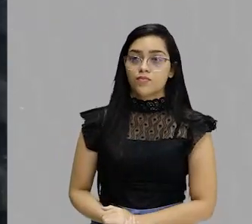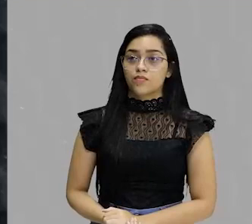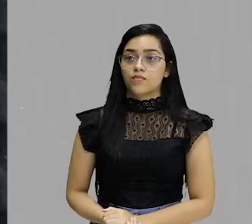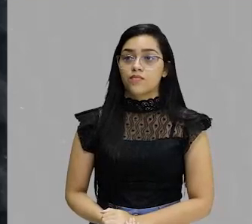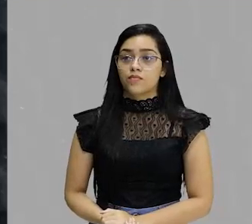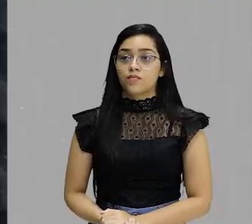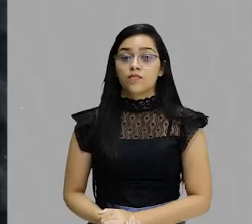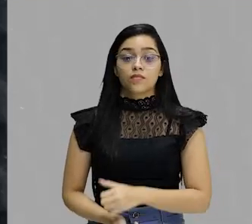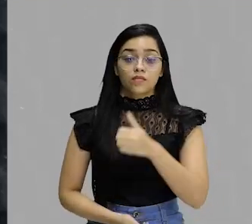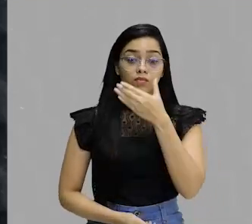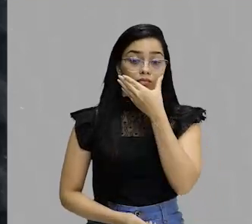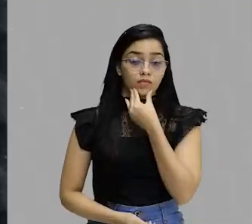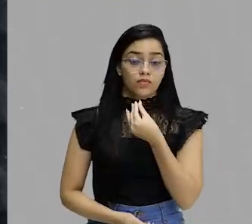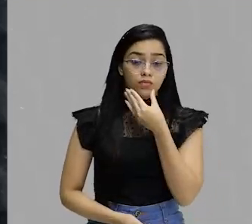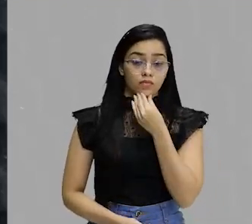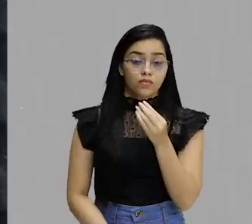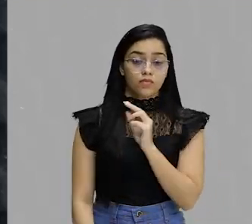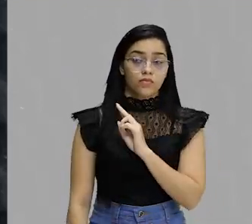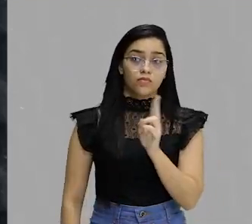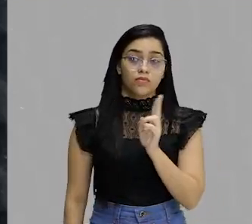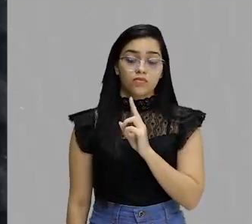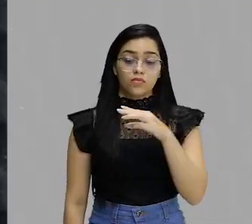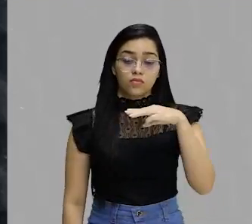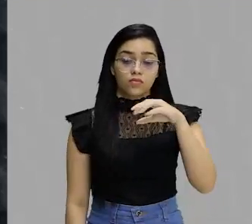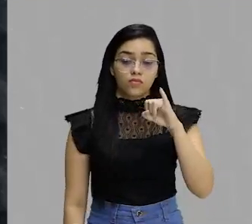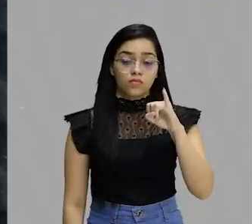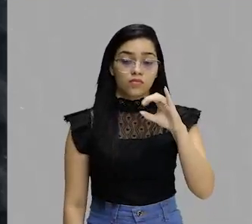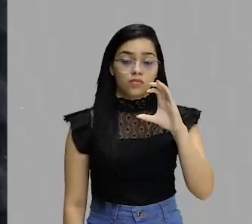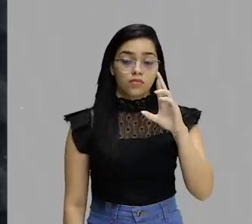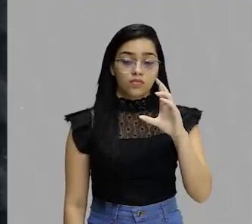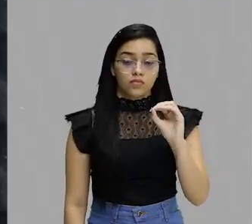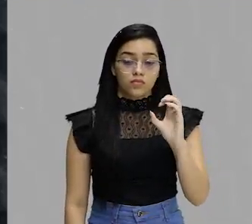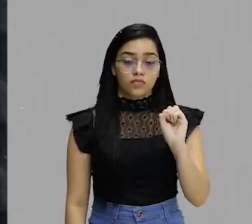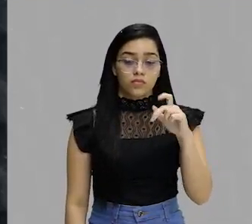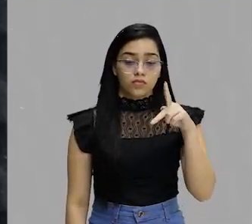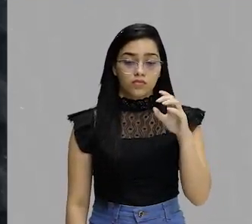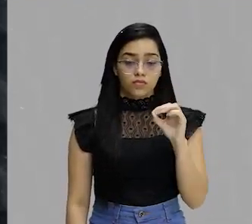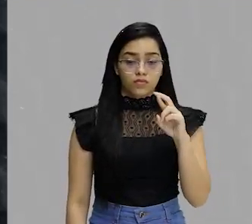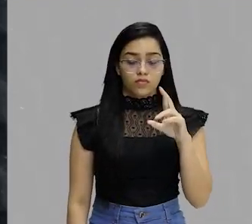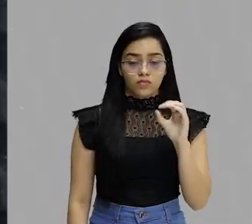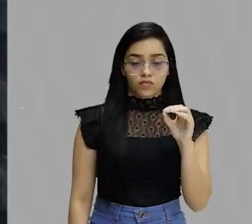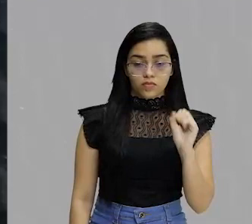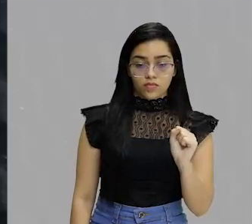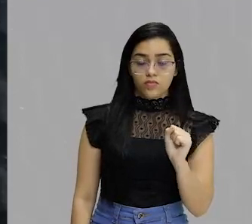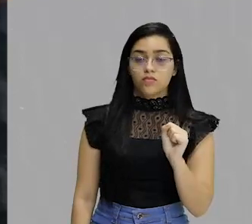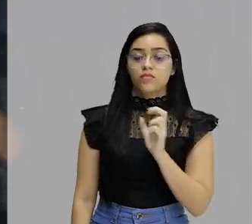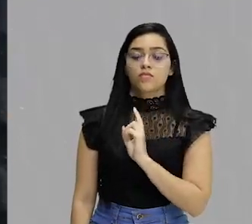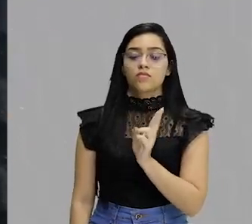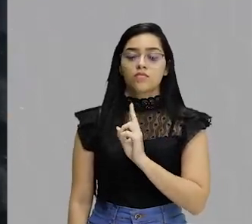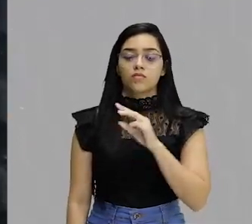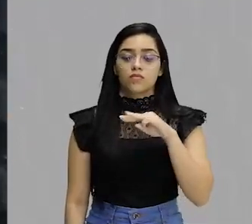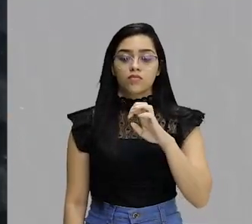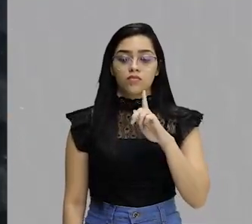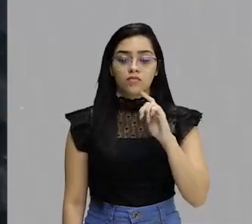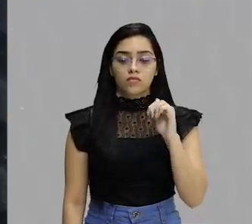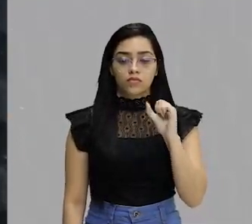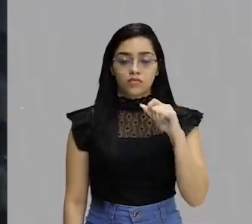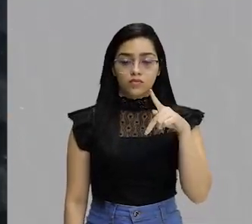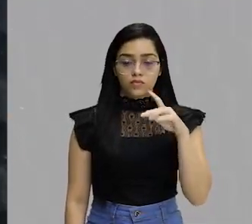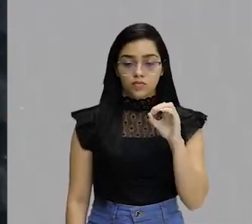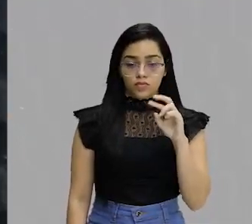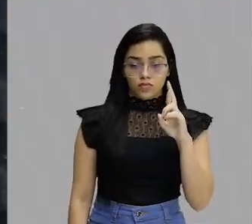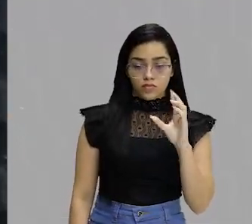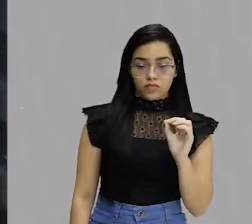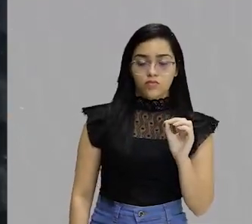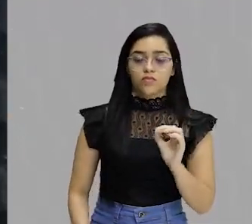esporo masculino é chamado de micrósporo. E o esporo feminino é chamado de